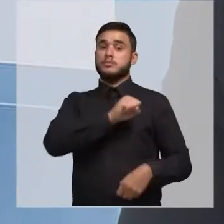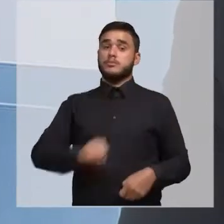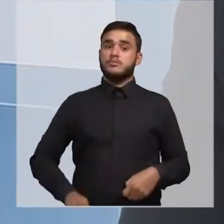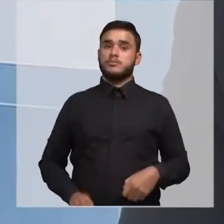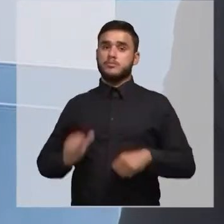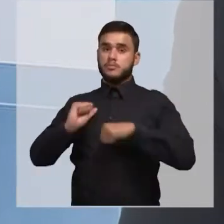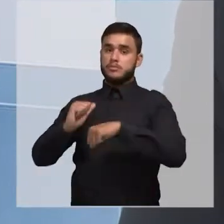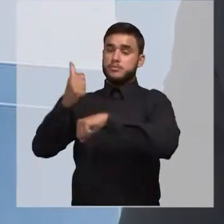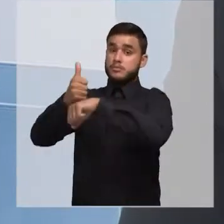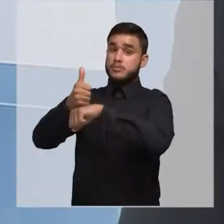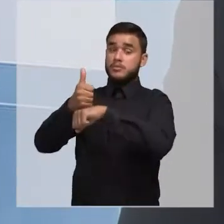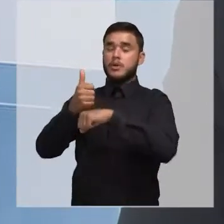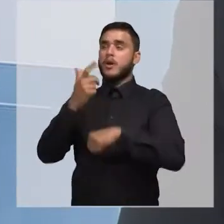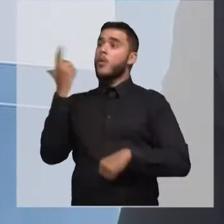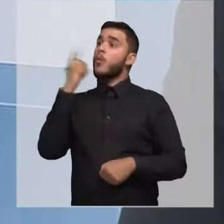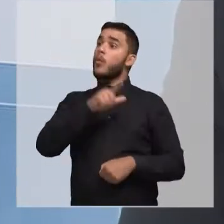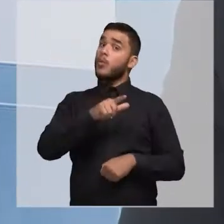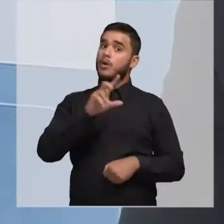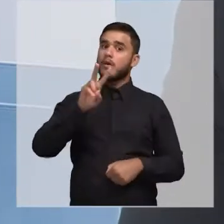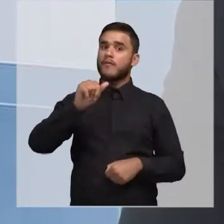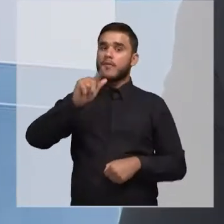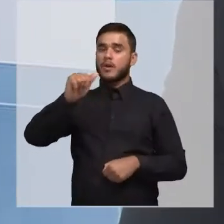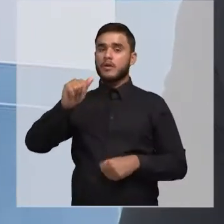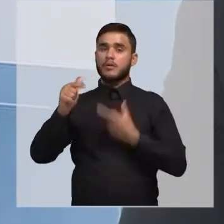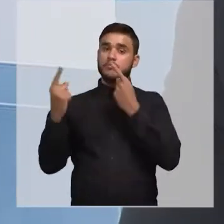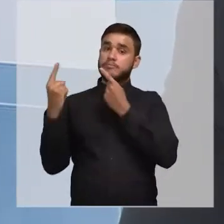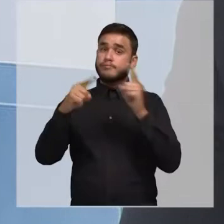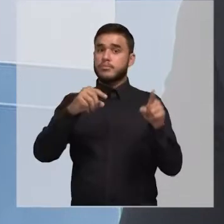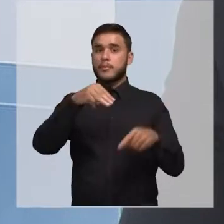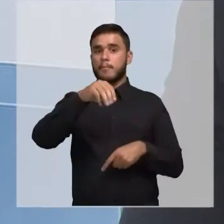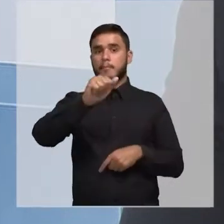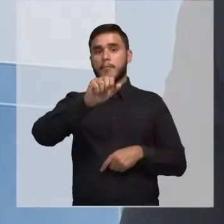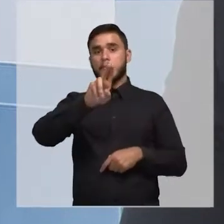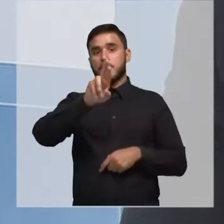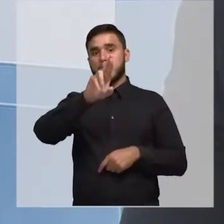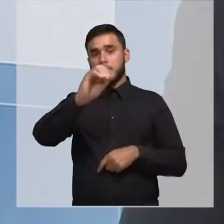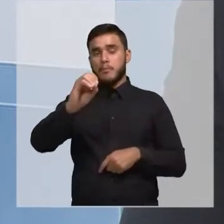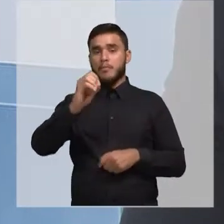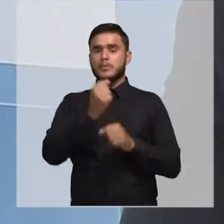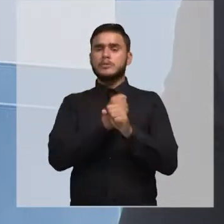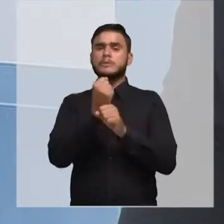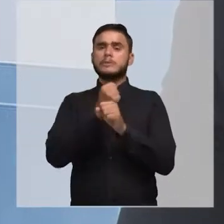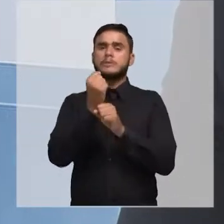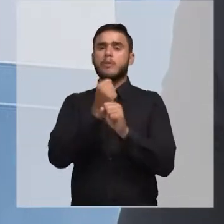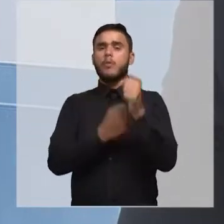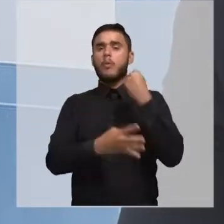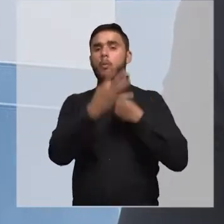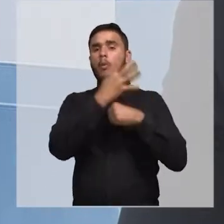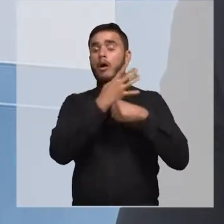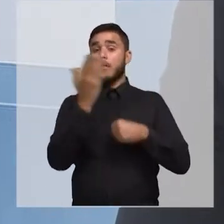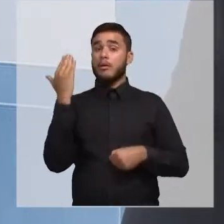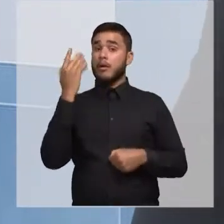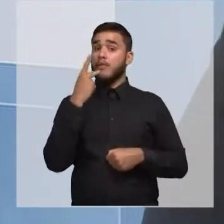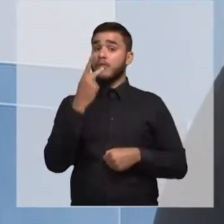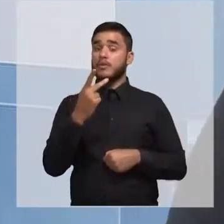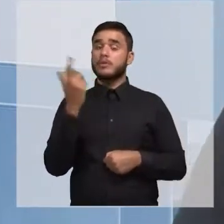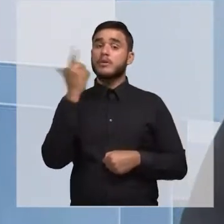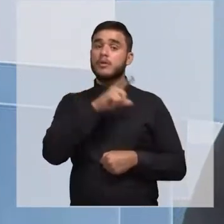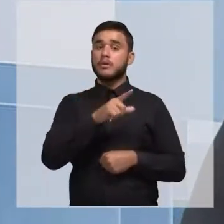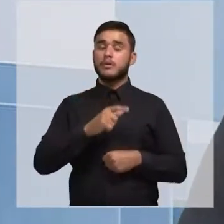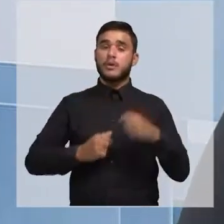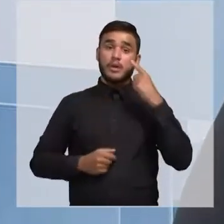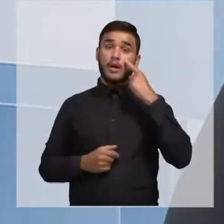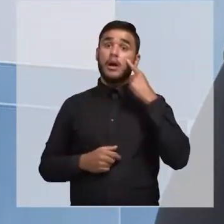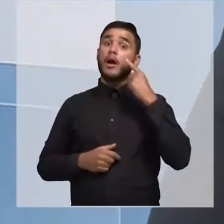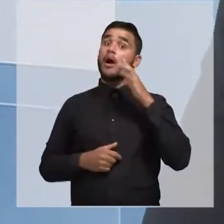ganhar essa vaguinha, derrotar o Mauro há 4 anos atrás, ele teve que perder uma primeira, meu